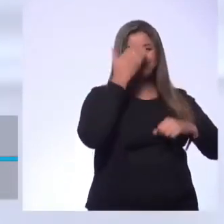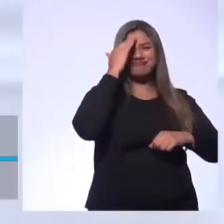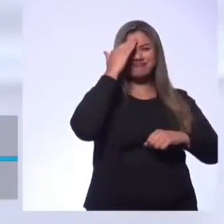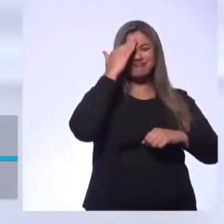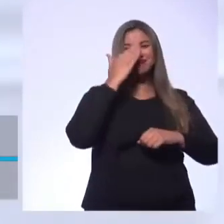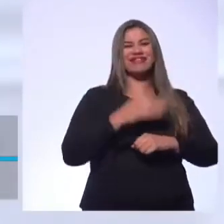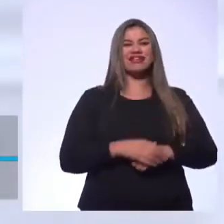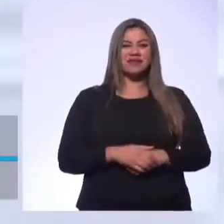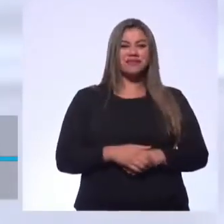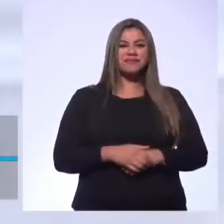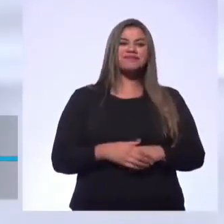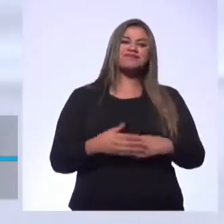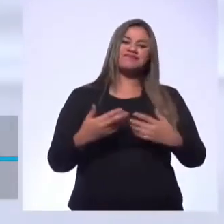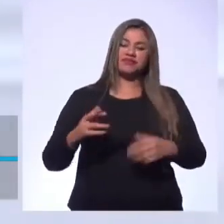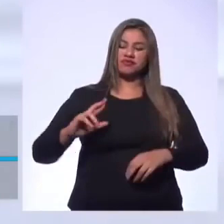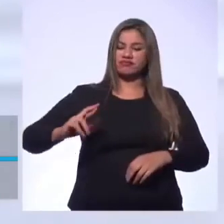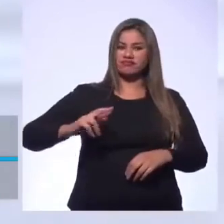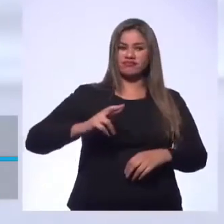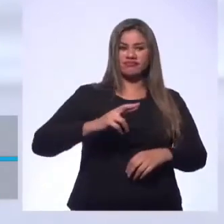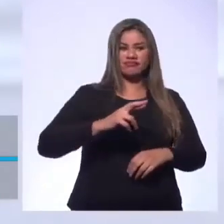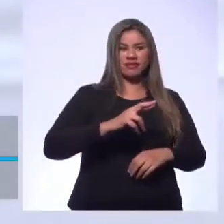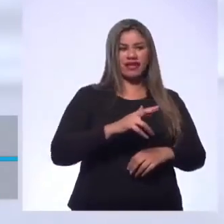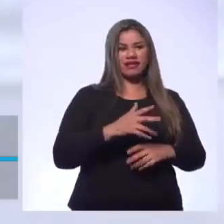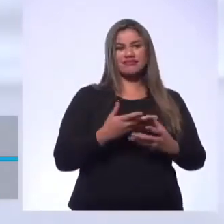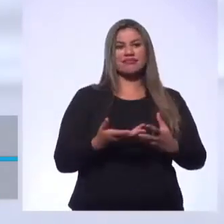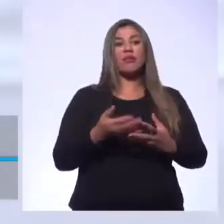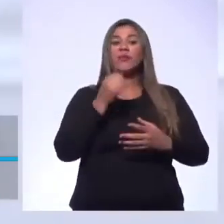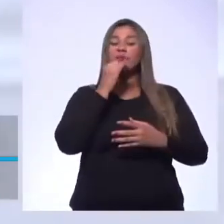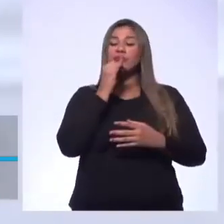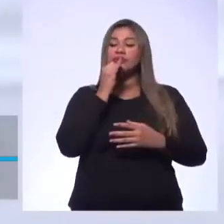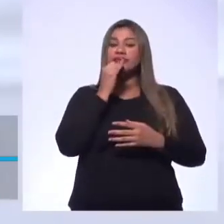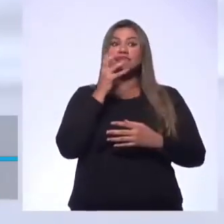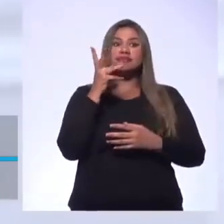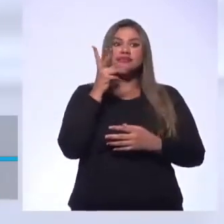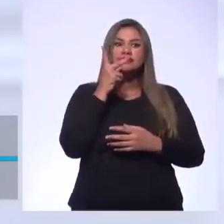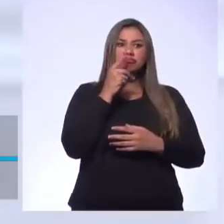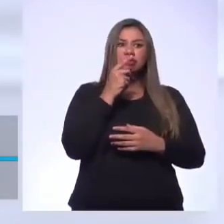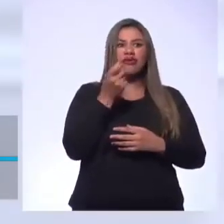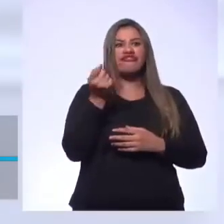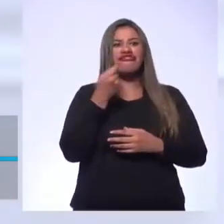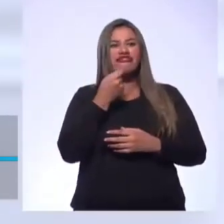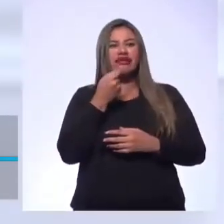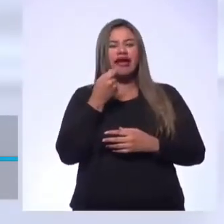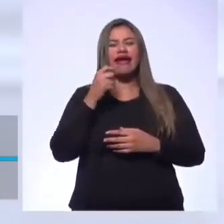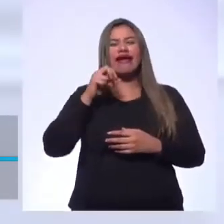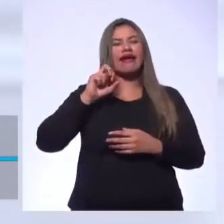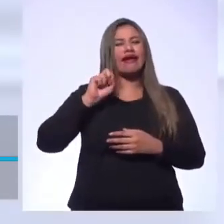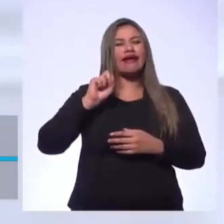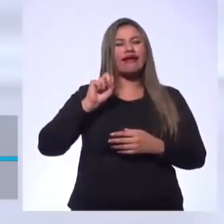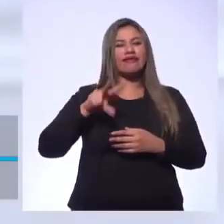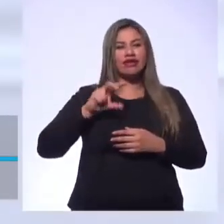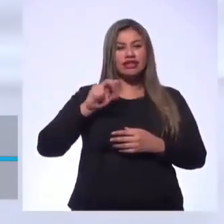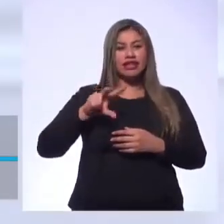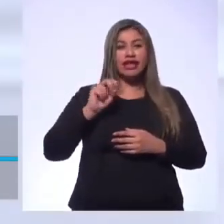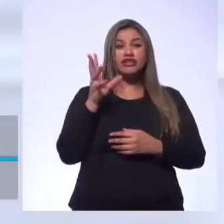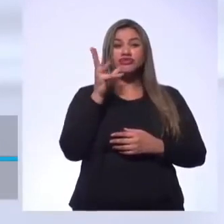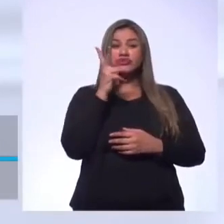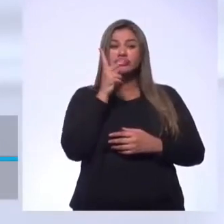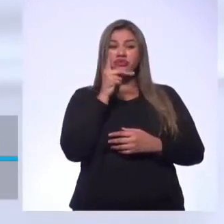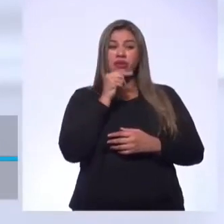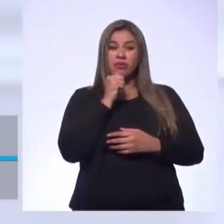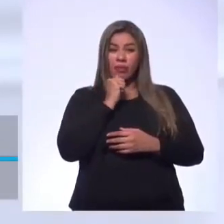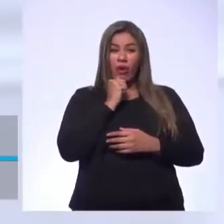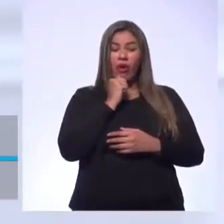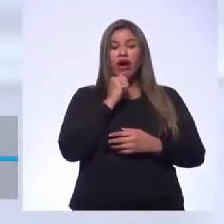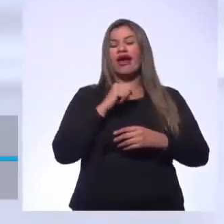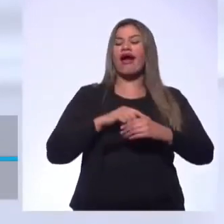matar. Porque aí toda a ninhada pega confiança em comer aquele alimento, vai comer, e aí depois de uma semana, 2, é que vai começar a aparecer rato